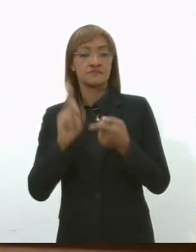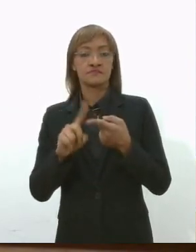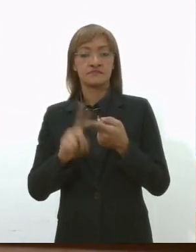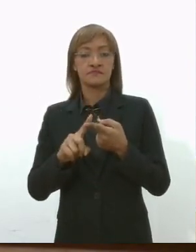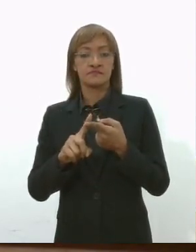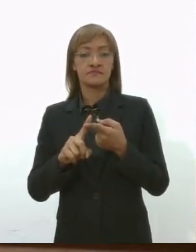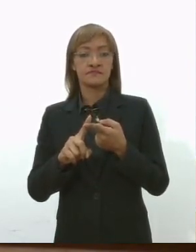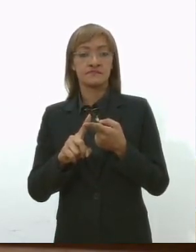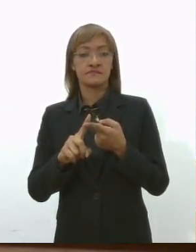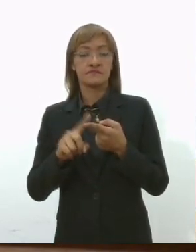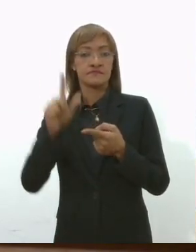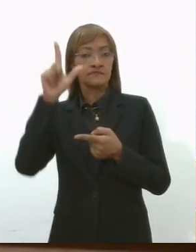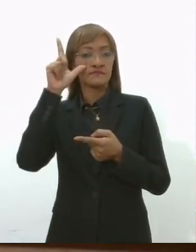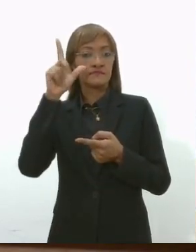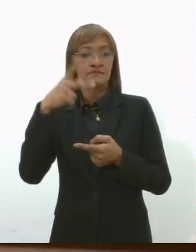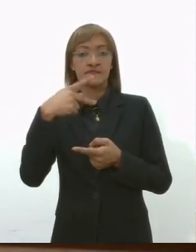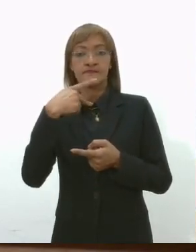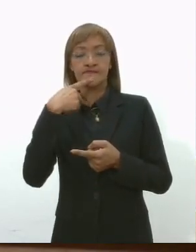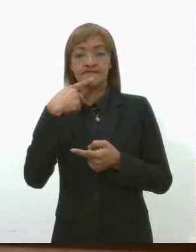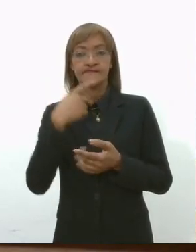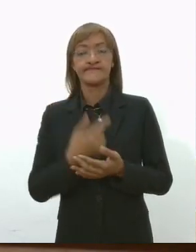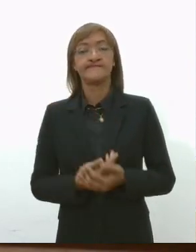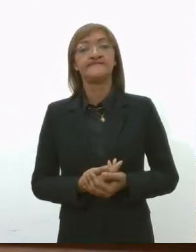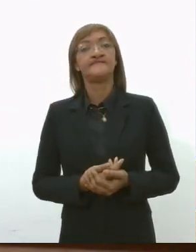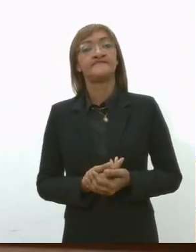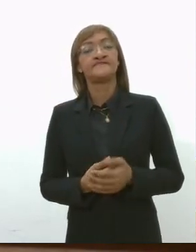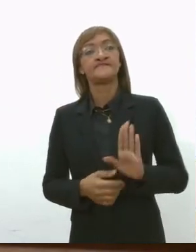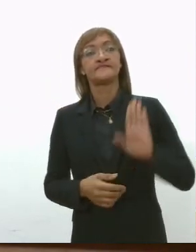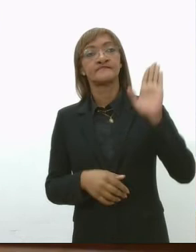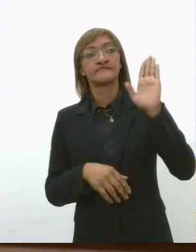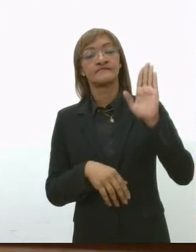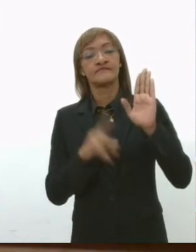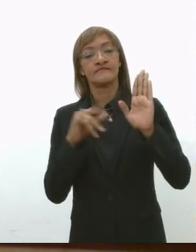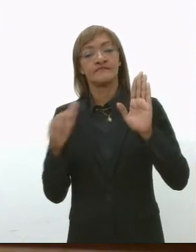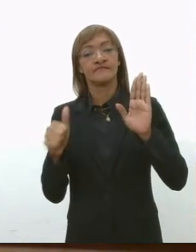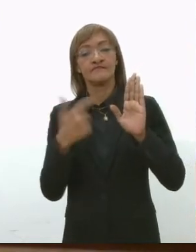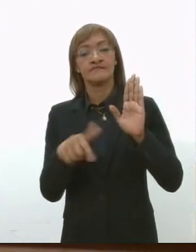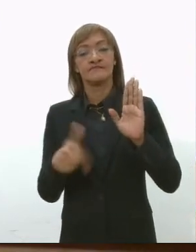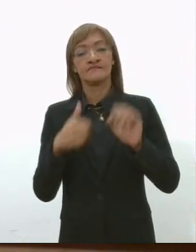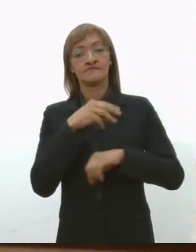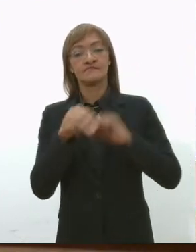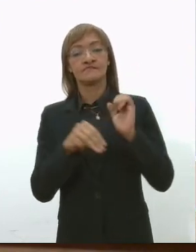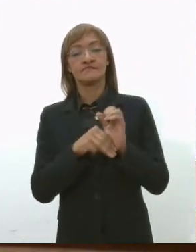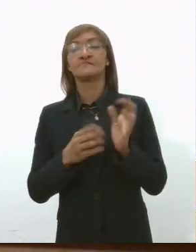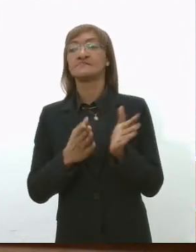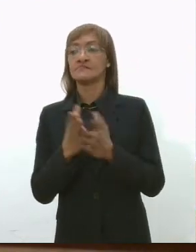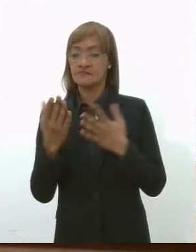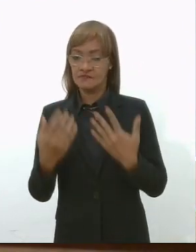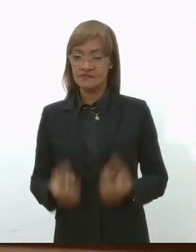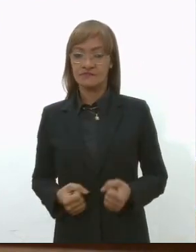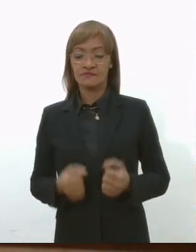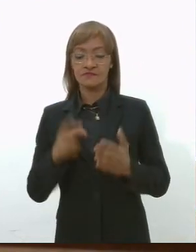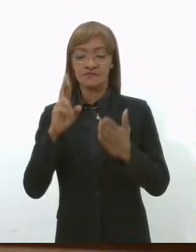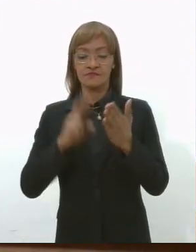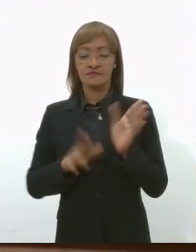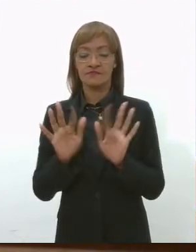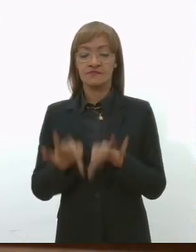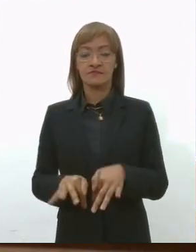e Luciano Pimentel. Na ordem do dia, não tendo havido emendas, foram declarados aprovados em redação final os projetos de